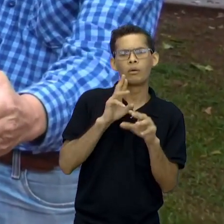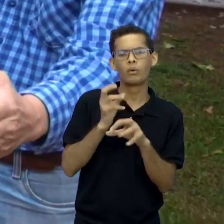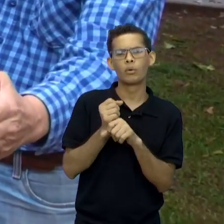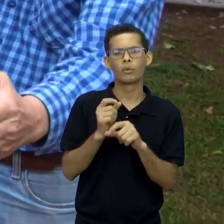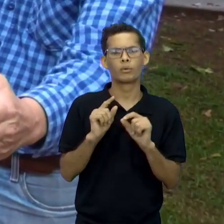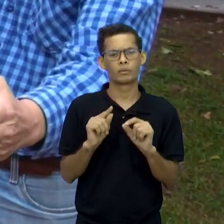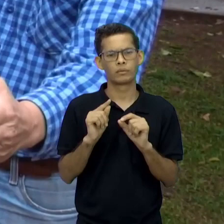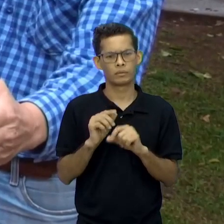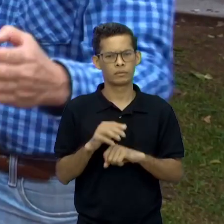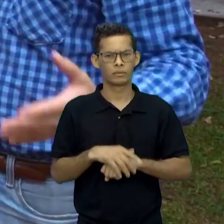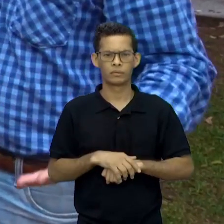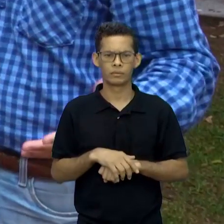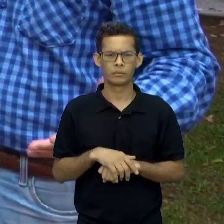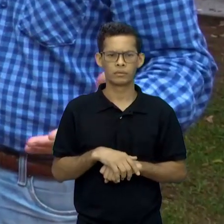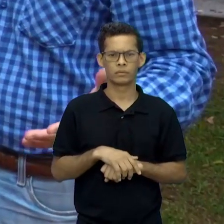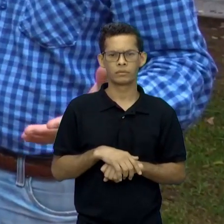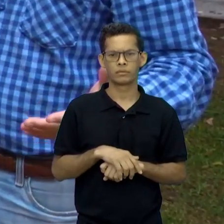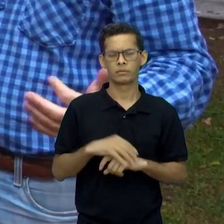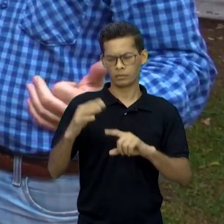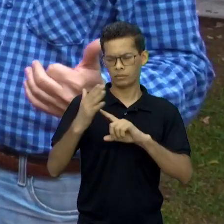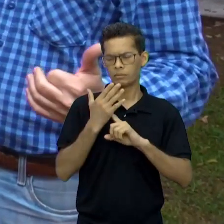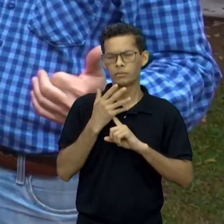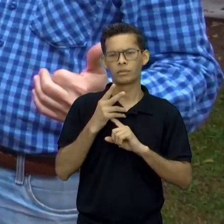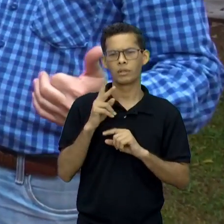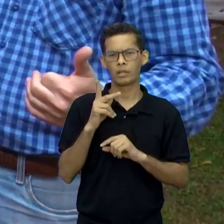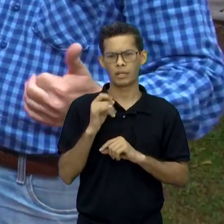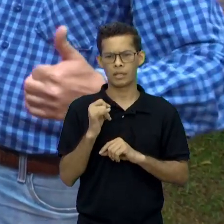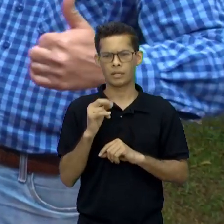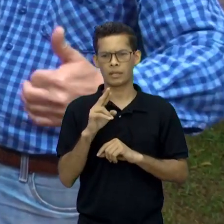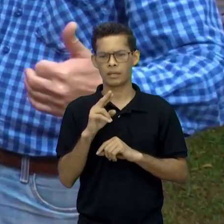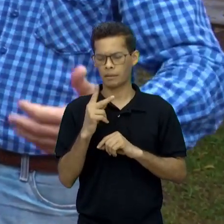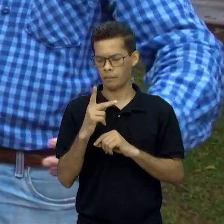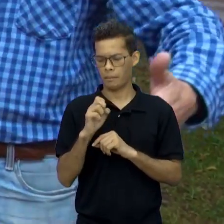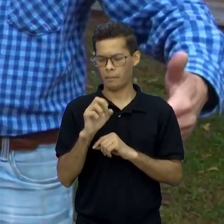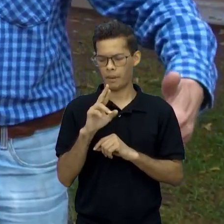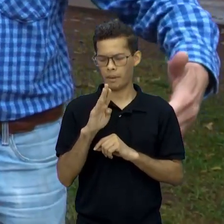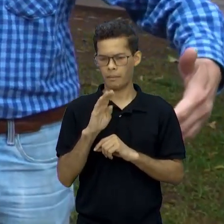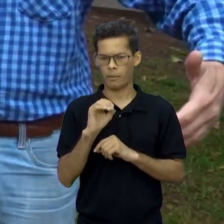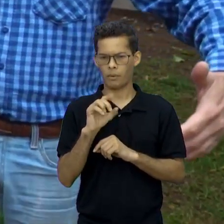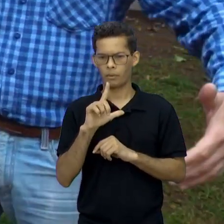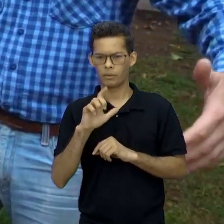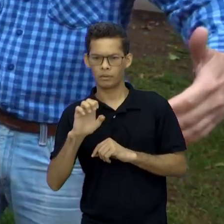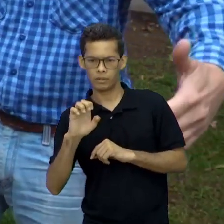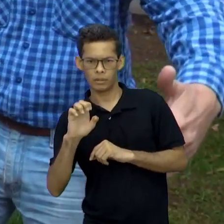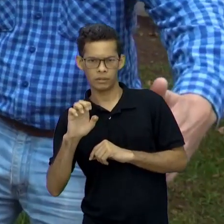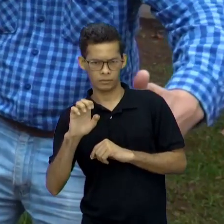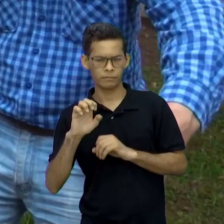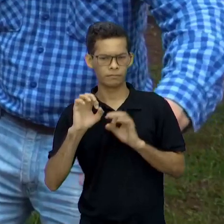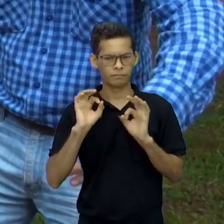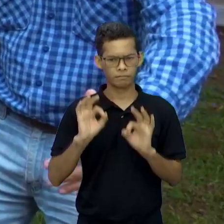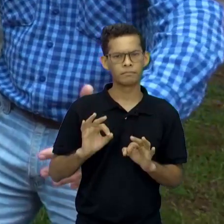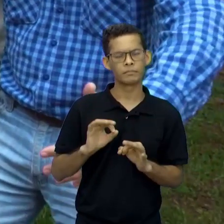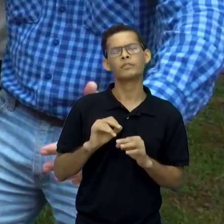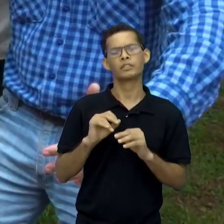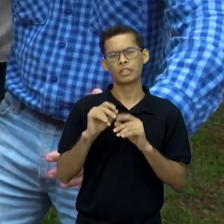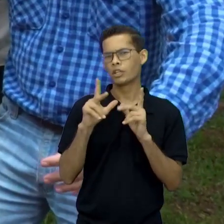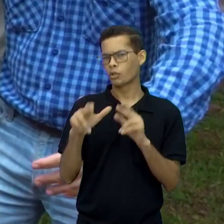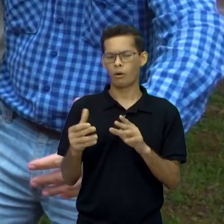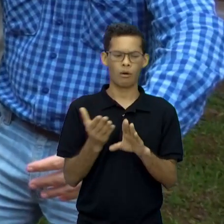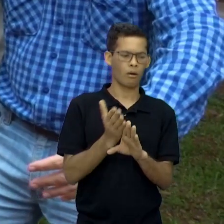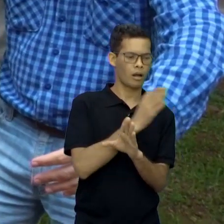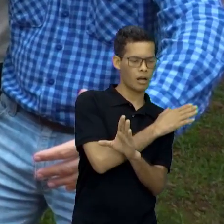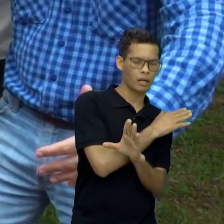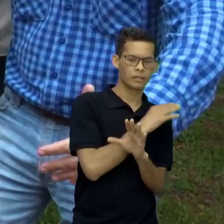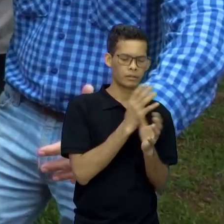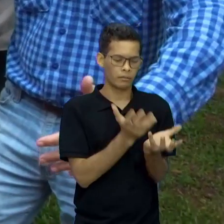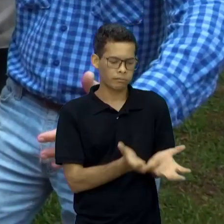guia? Uma hipérbole. Só que veja bem, agora há pouco a gente mostrou uma hipérbole devido a um tambor metálico, que ele